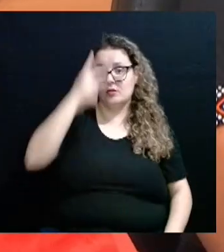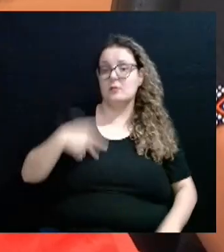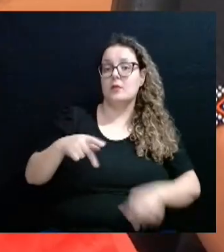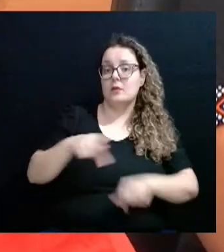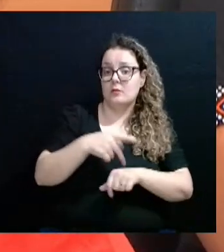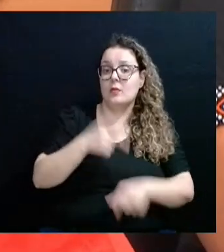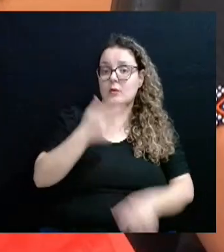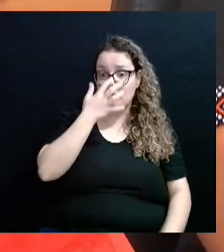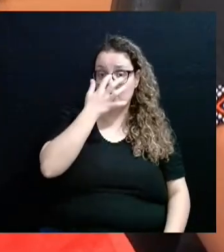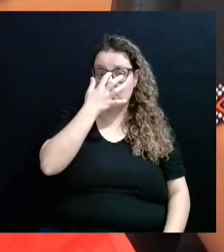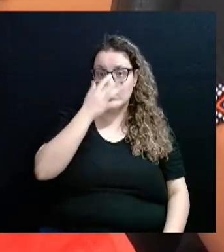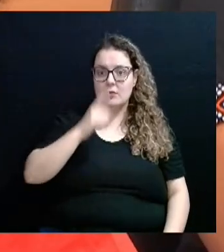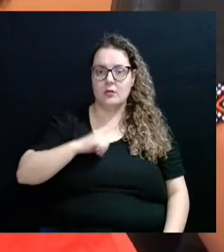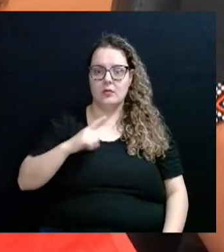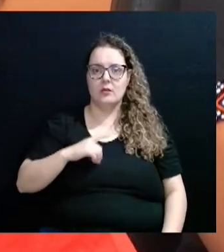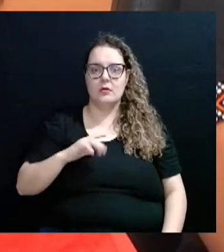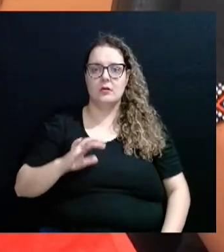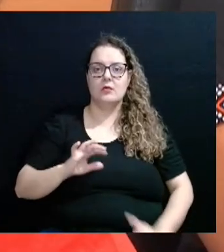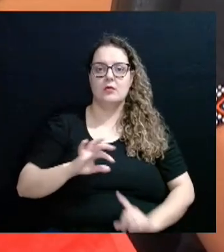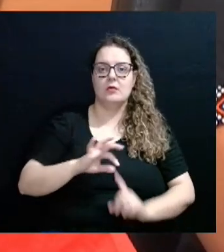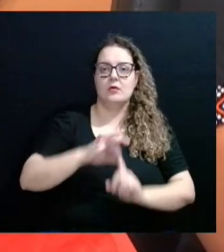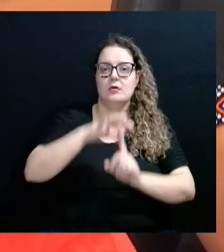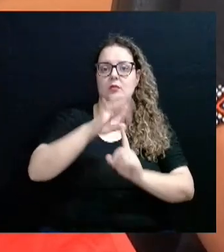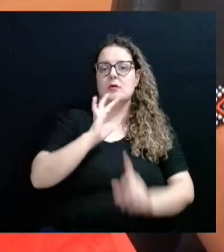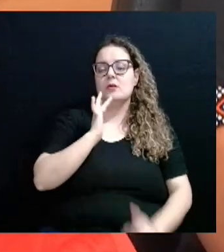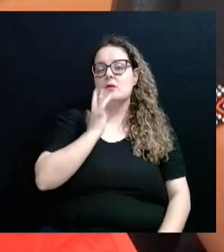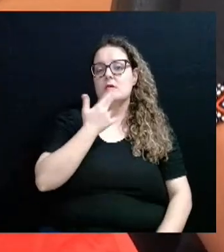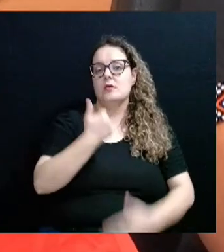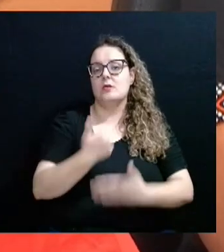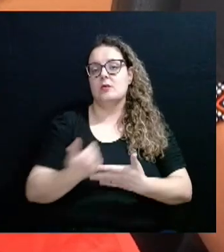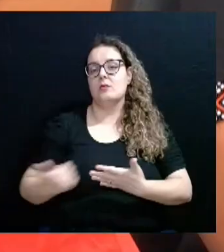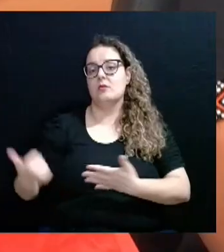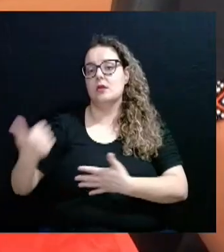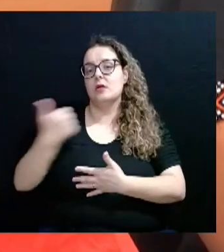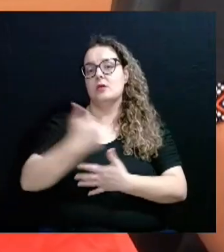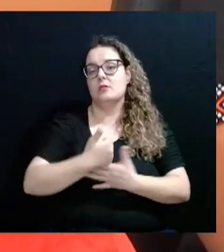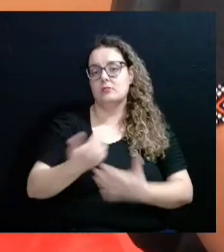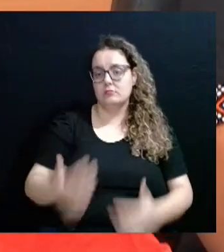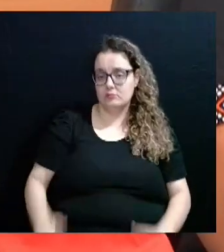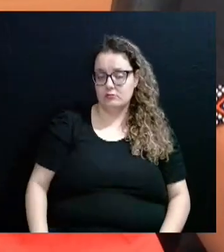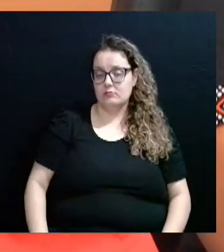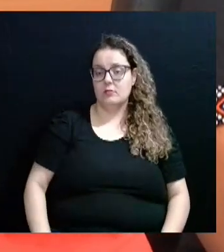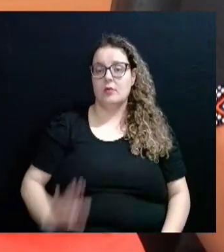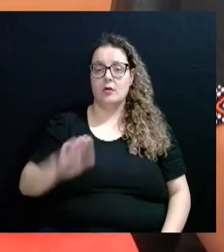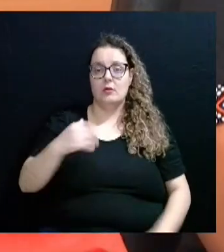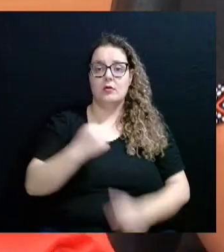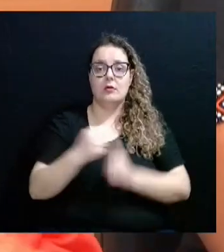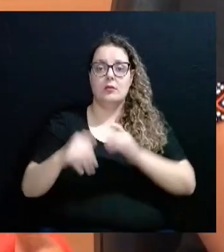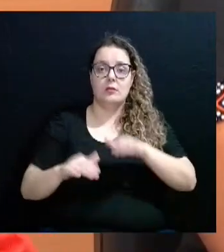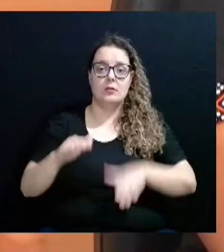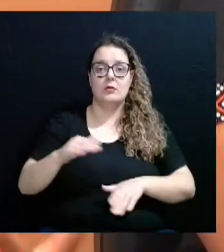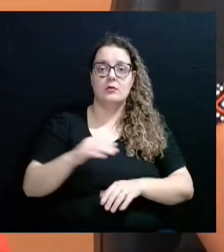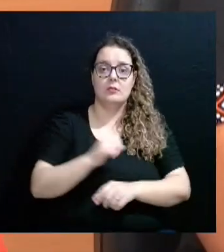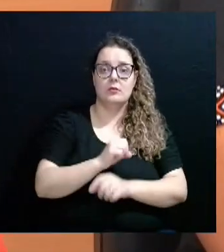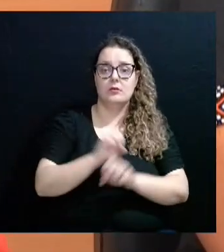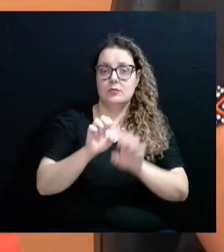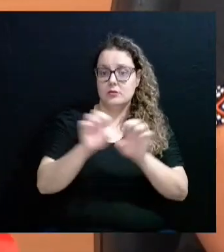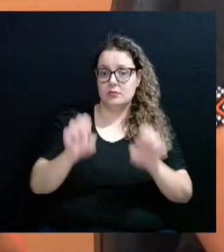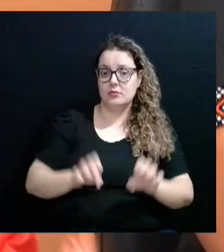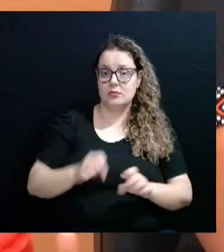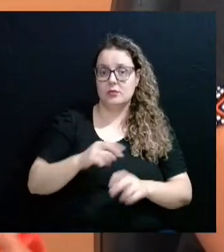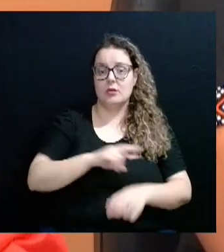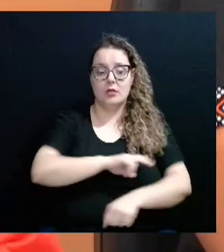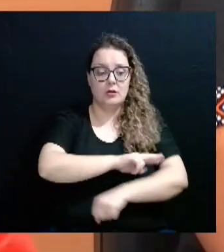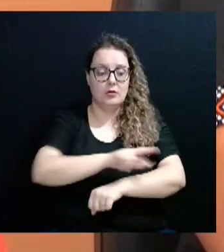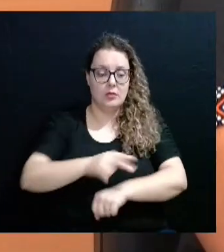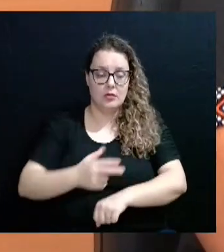os privilégios quando a estrutura de desigualdade racial e social se mantém. Porque são os herdeiros